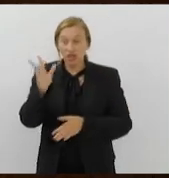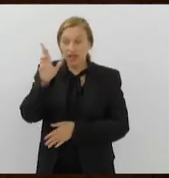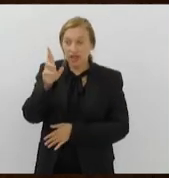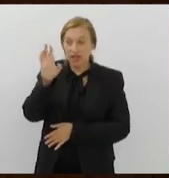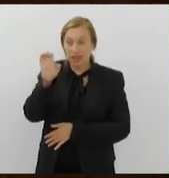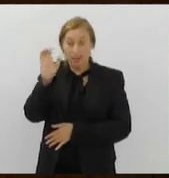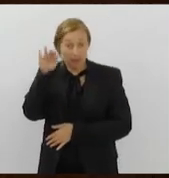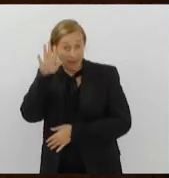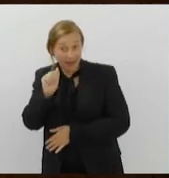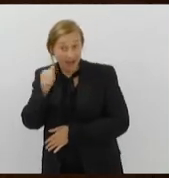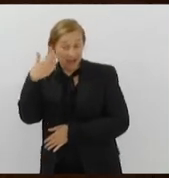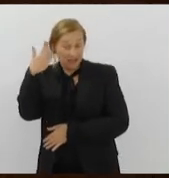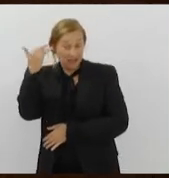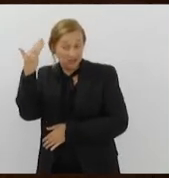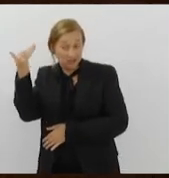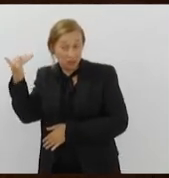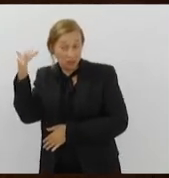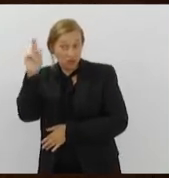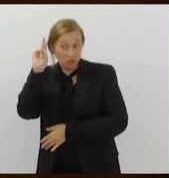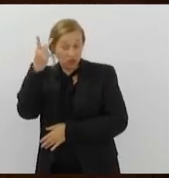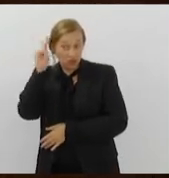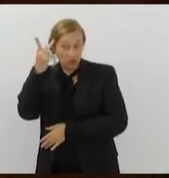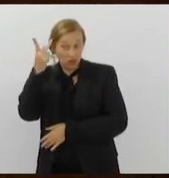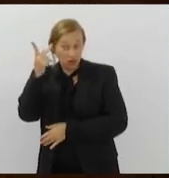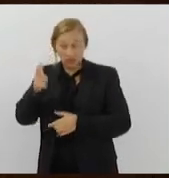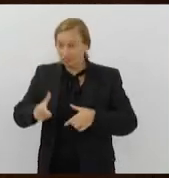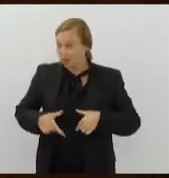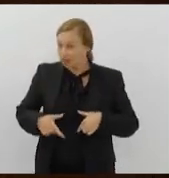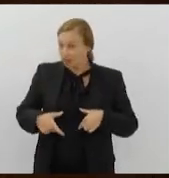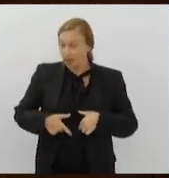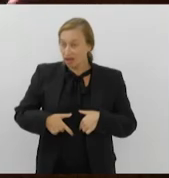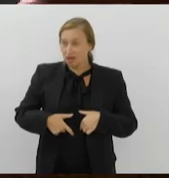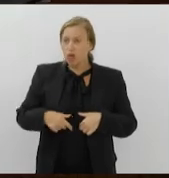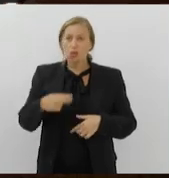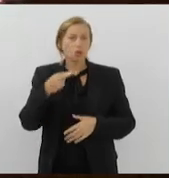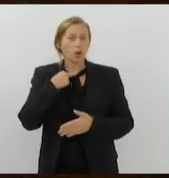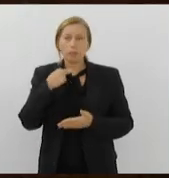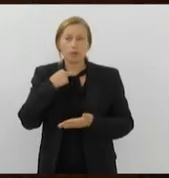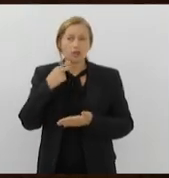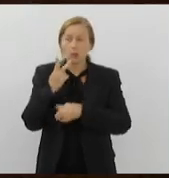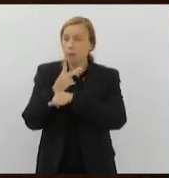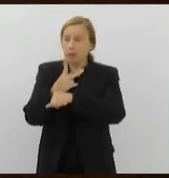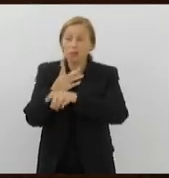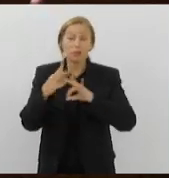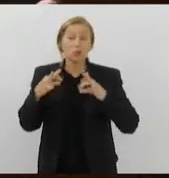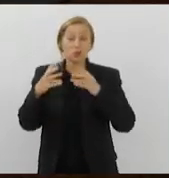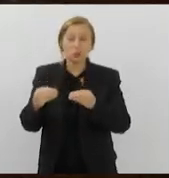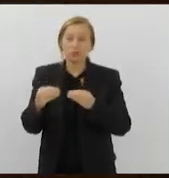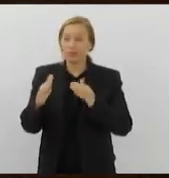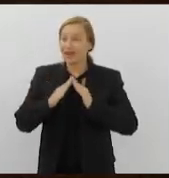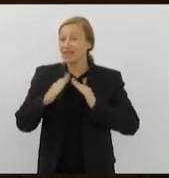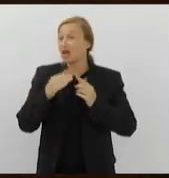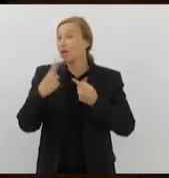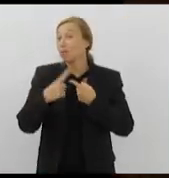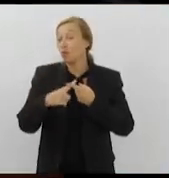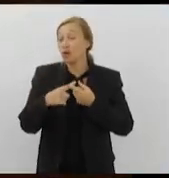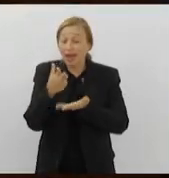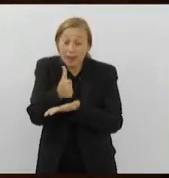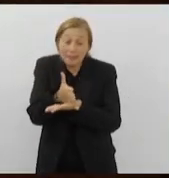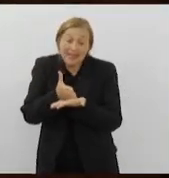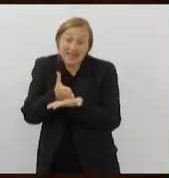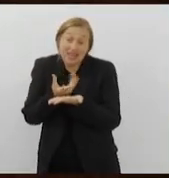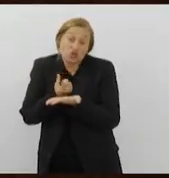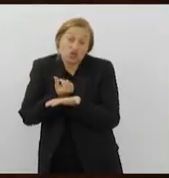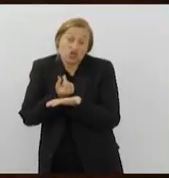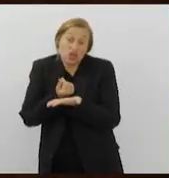medalhista, fez história, maior medalhista da história do Brasil, não vai poder levar seu prêmio inteiro para casa, porque parte desse dinheiro